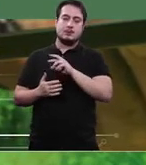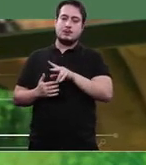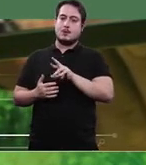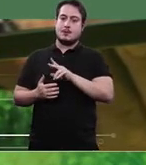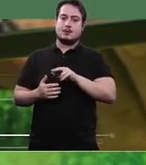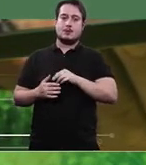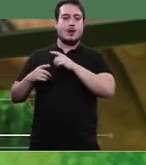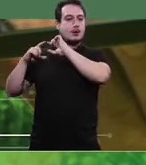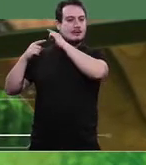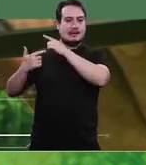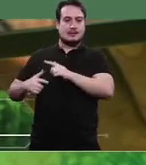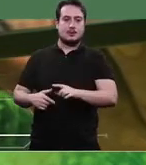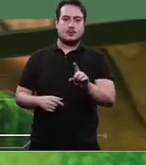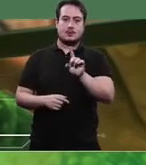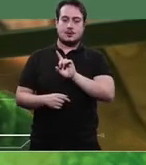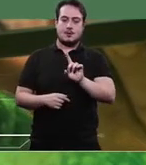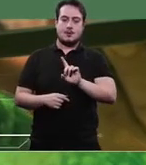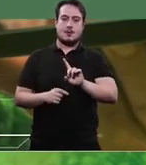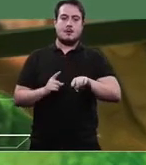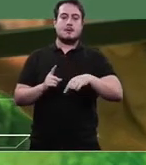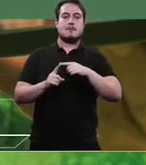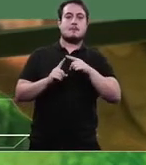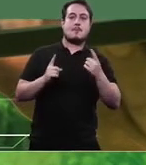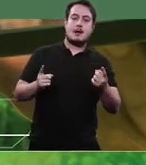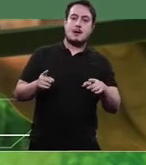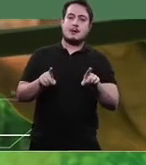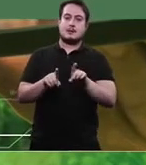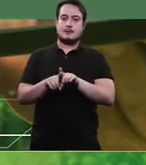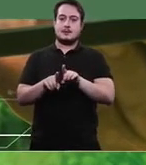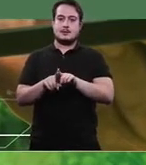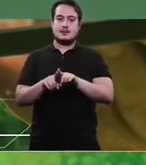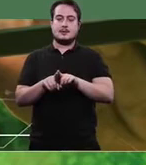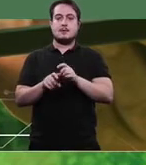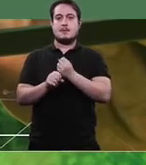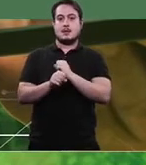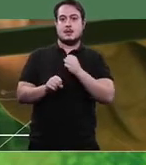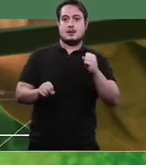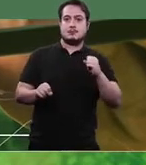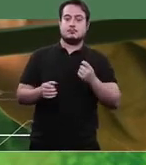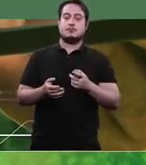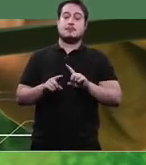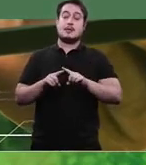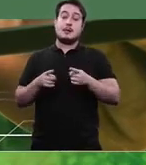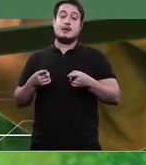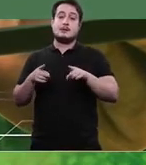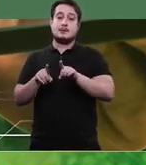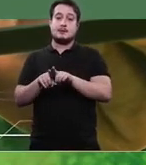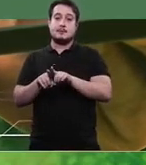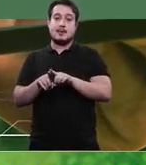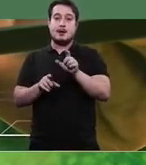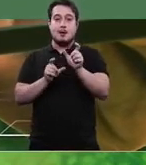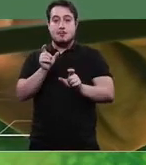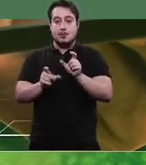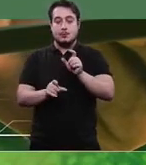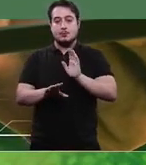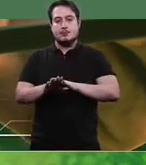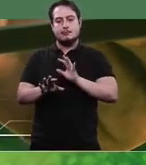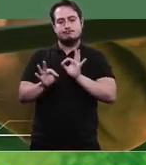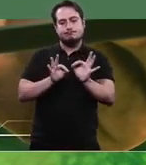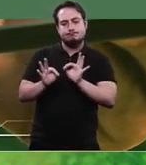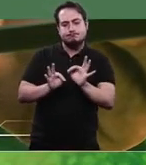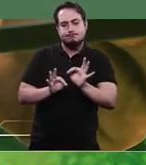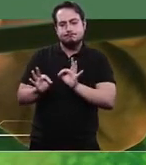mais tradicionais, como commodities ou produtos de grande escala, mas também produtos mais processados